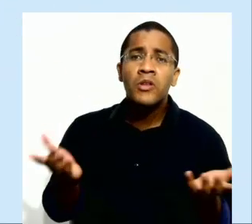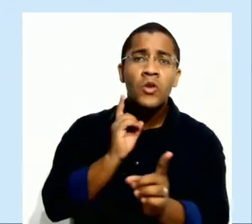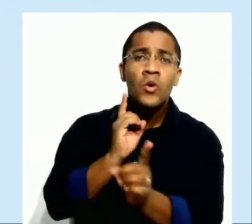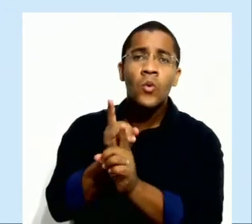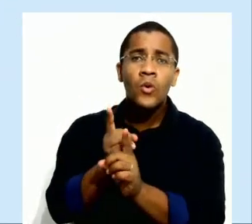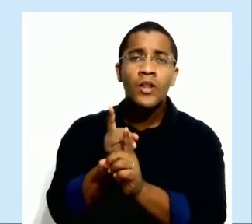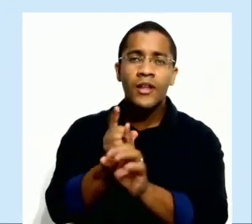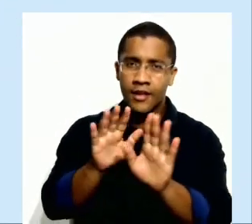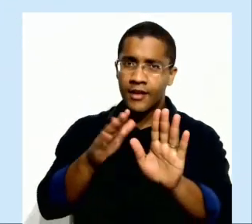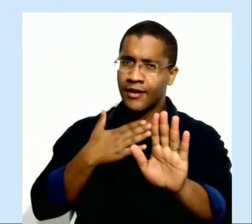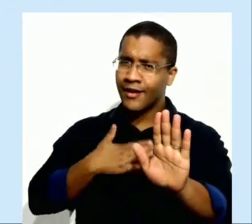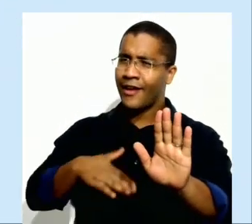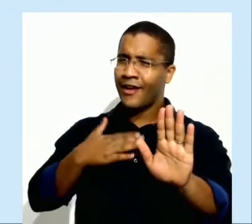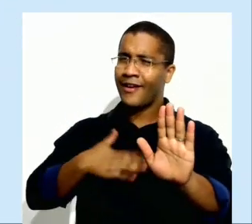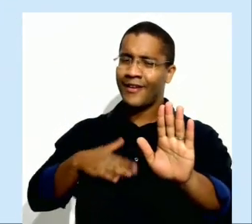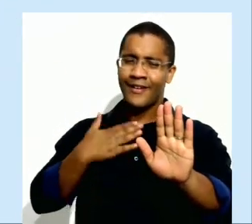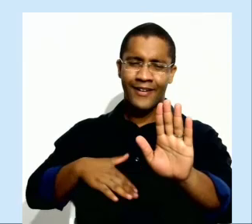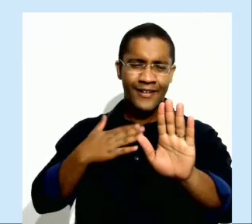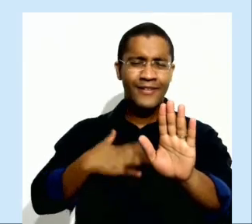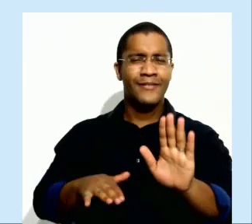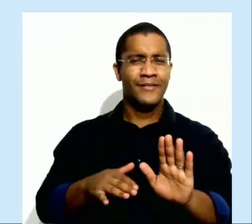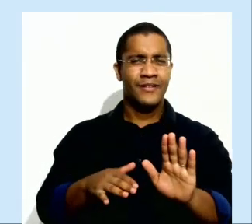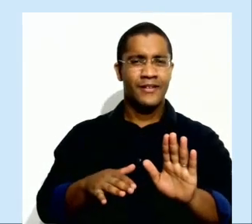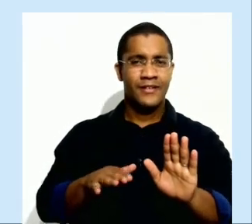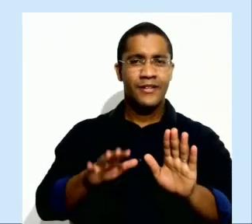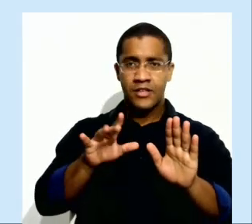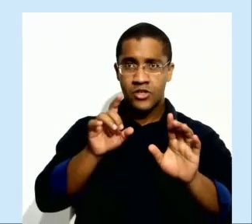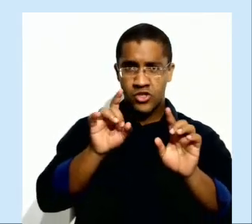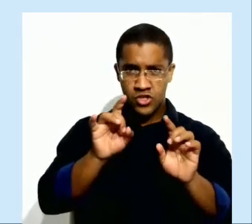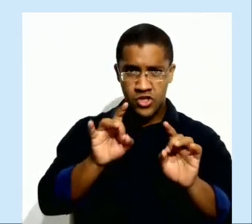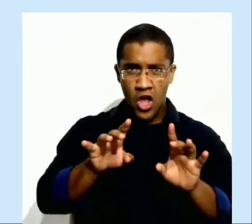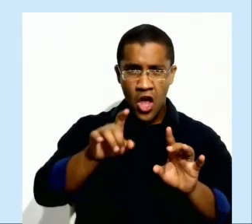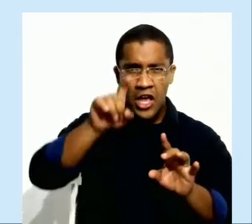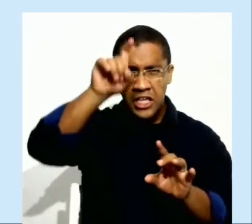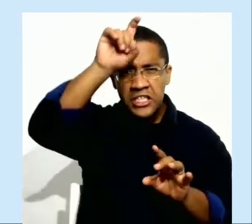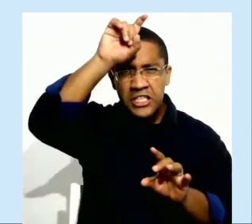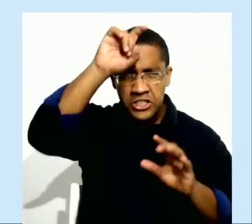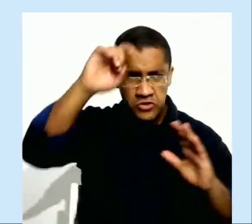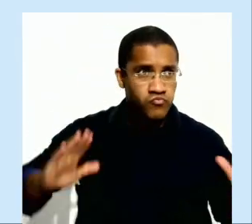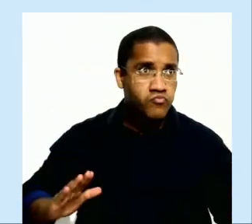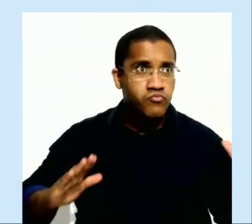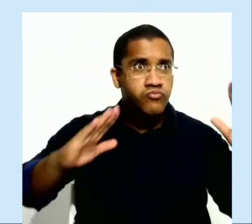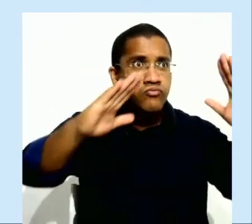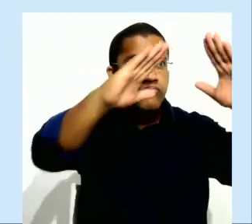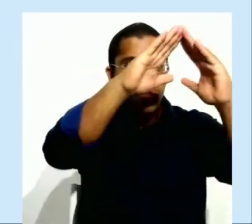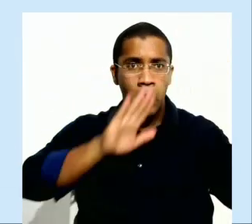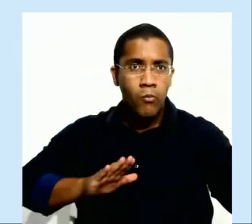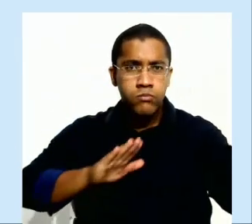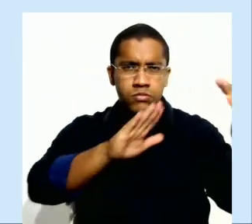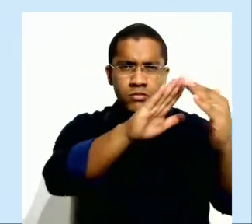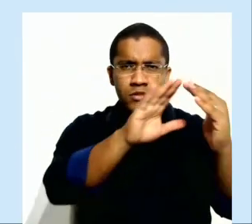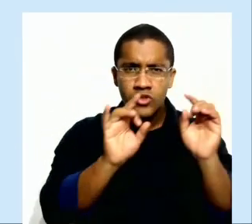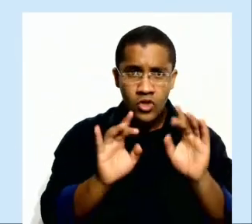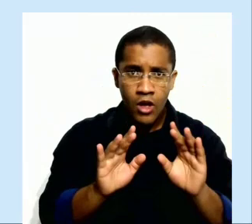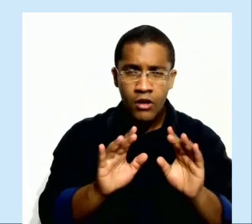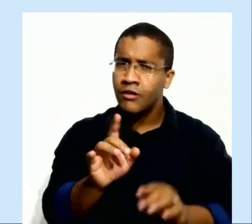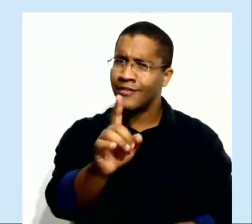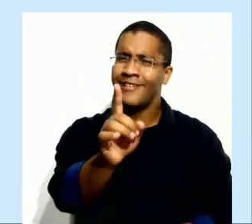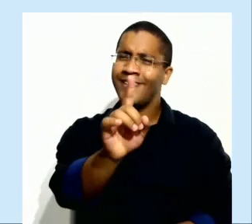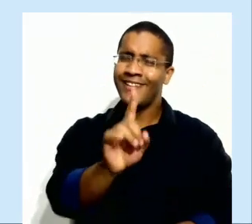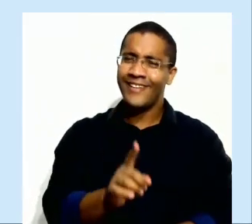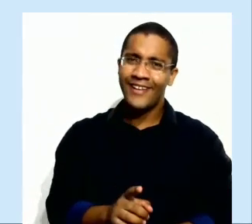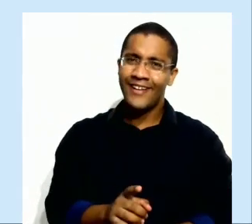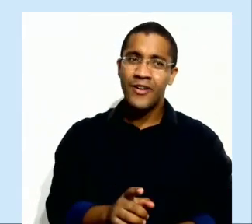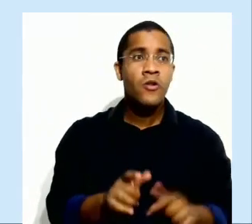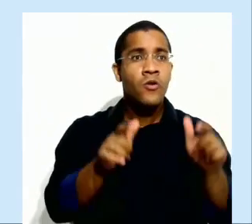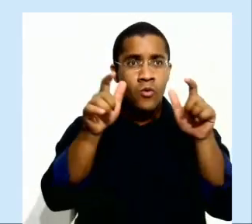Nascimento? Nós vamos ver. Tenham calma. Não é só no Egito que vocês vão ter essas pirâmides. É isso. Não